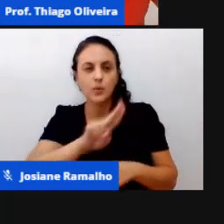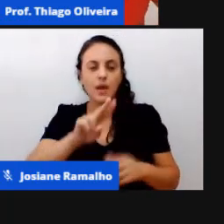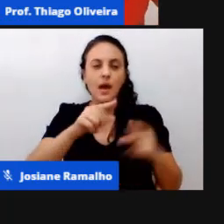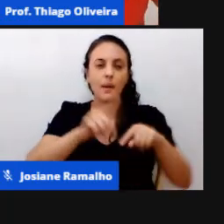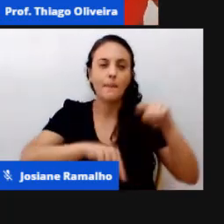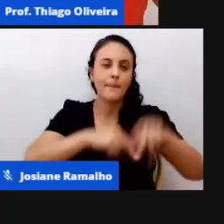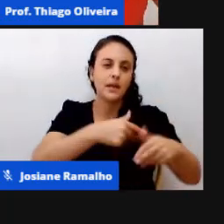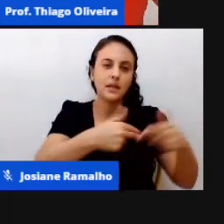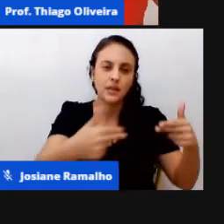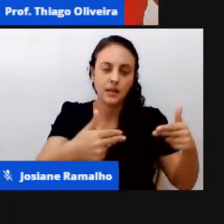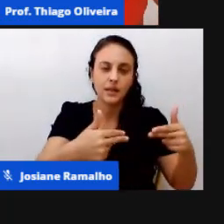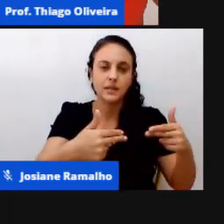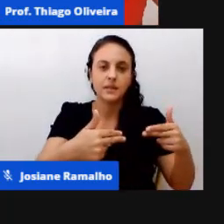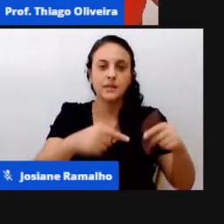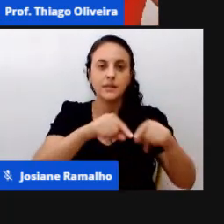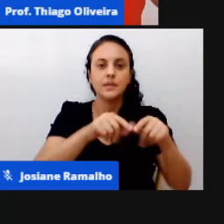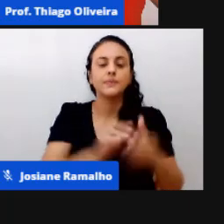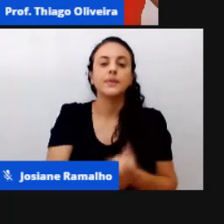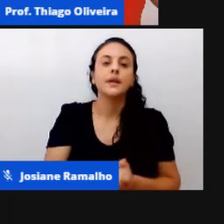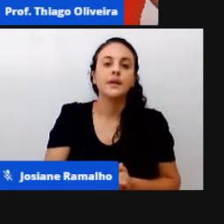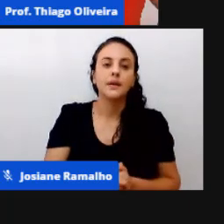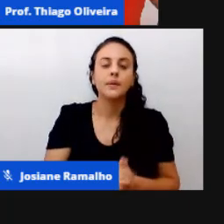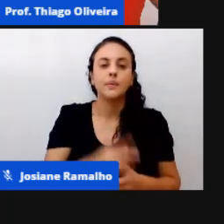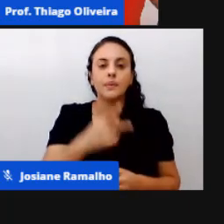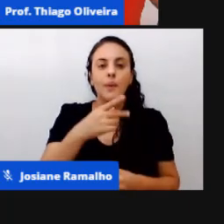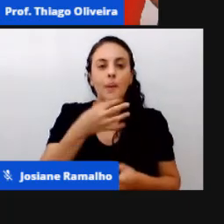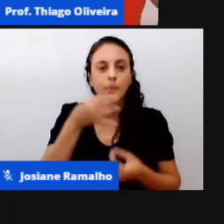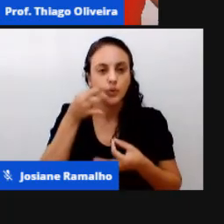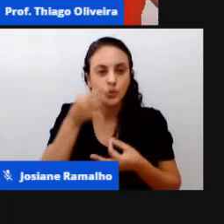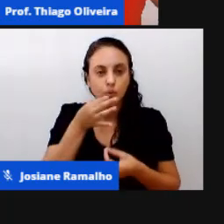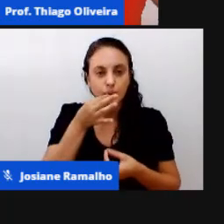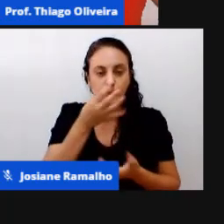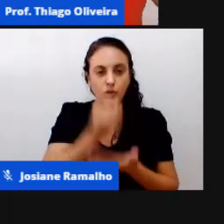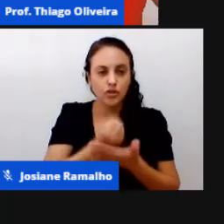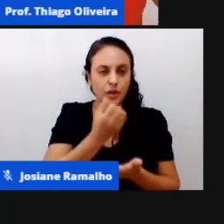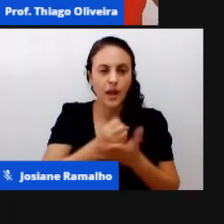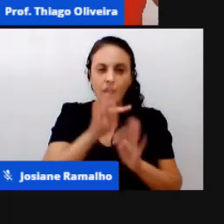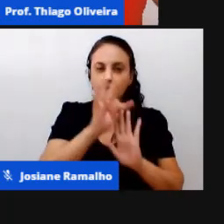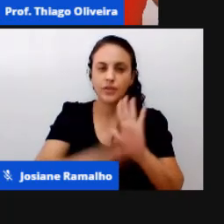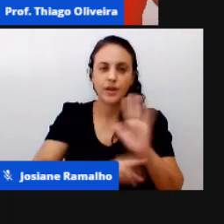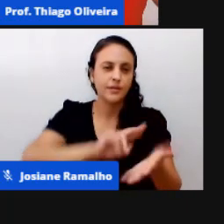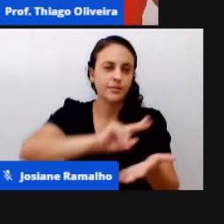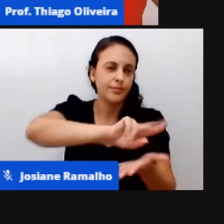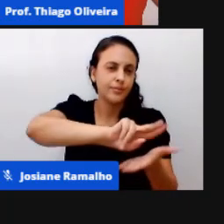game, podcast, pesquisa, textos, fórum e etc. Pode passar.